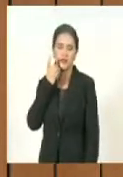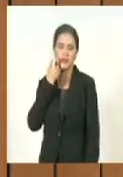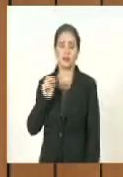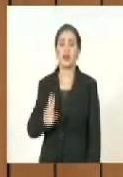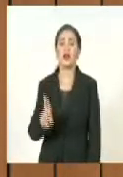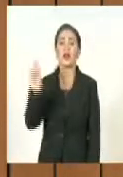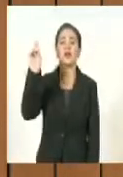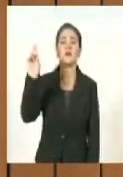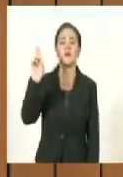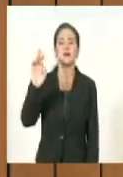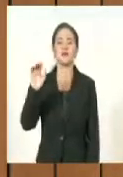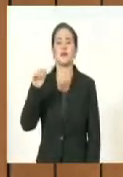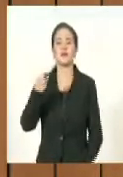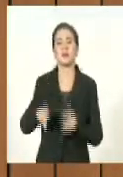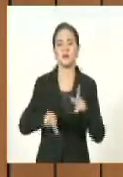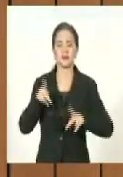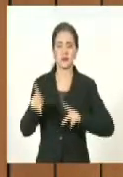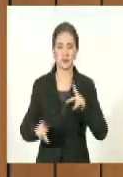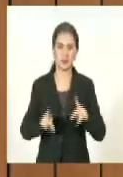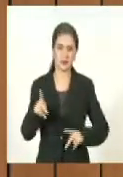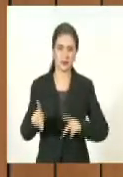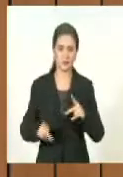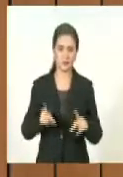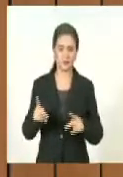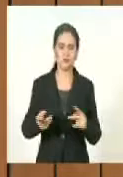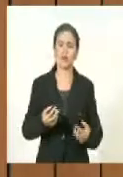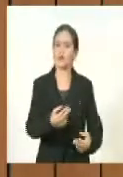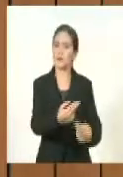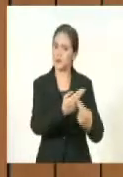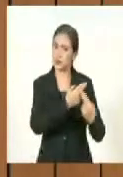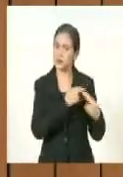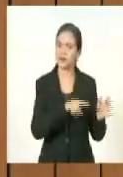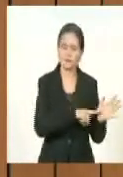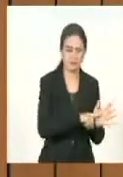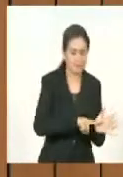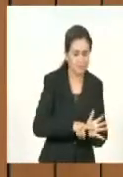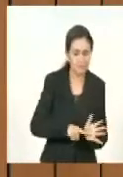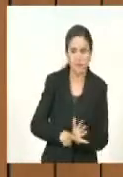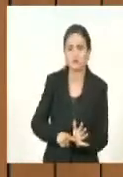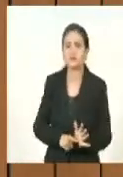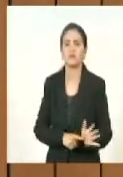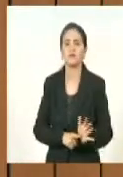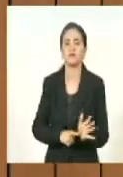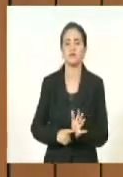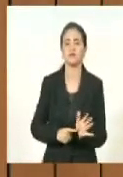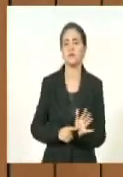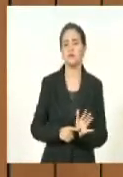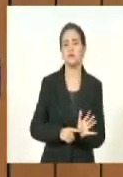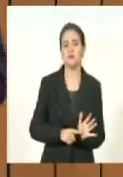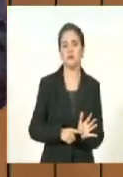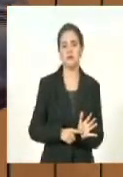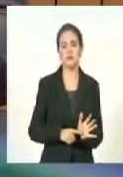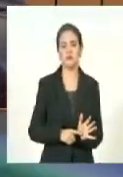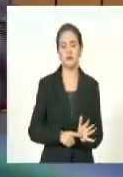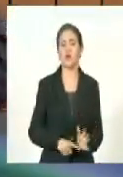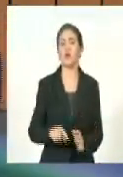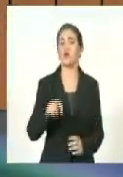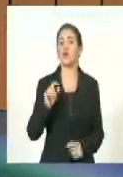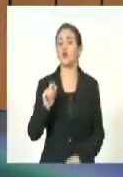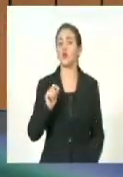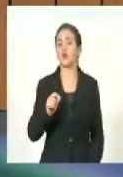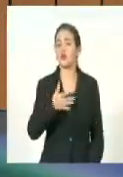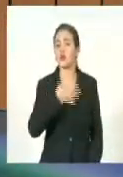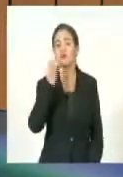povo, que temos o dever de fiscalizar as ações do Executivo Estadual, o que fará Flávio Dino